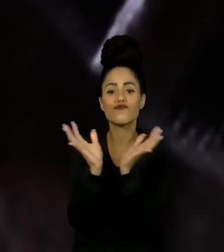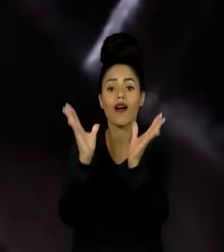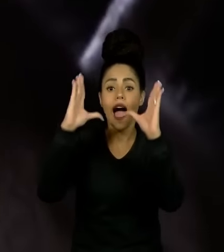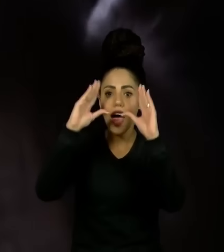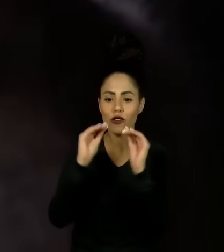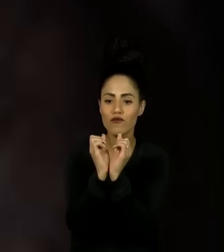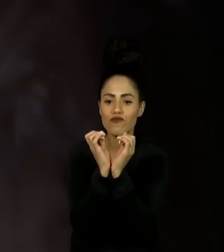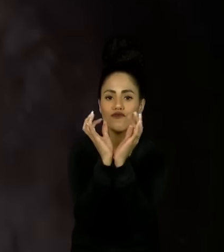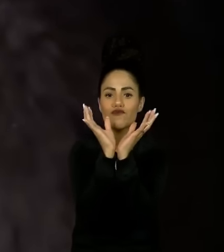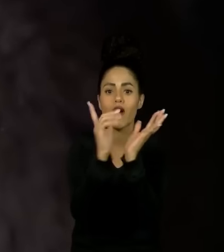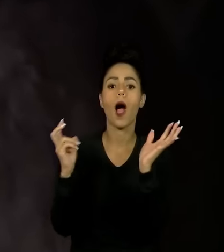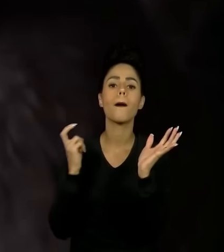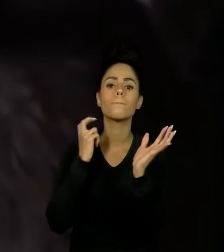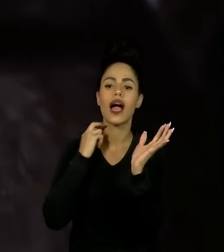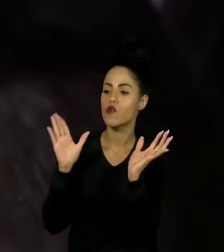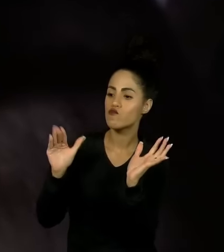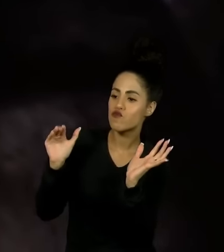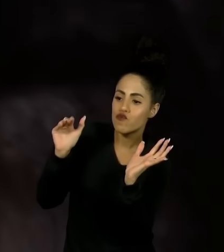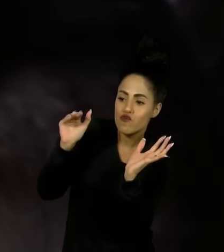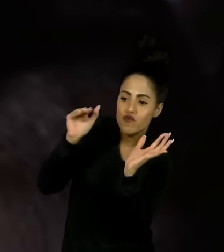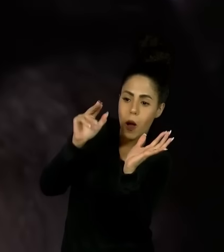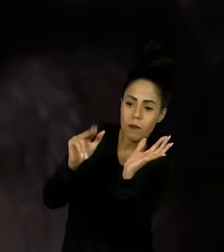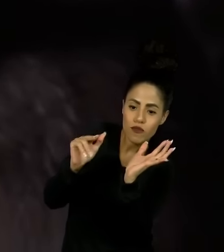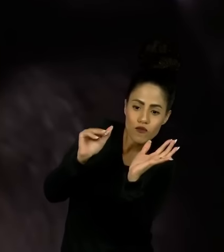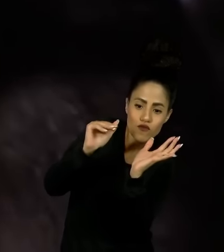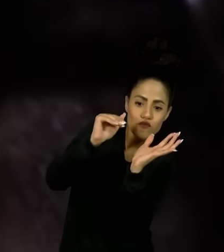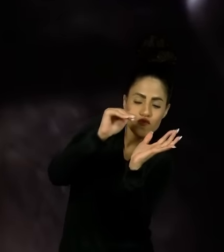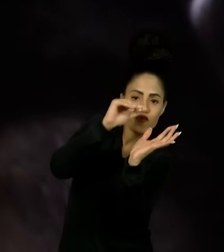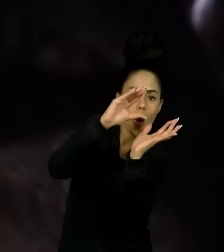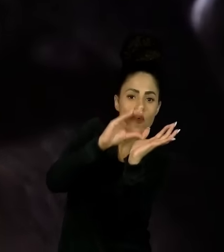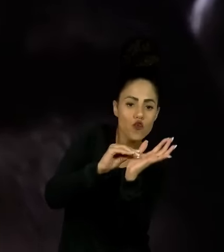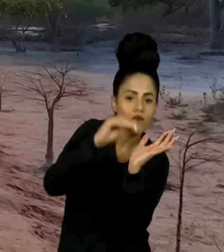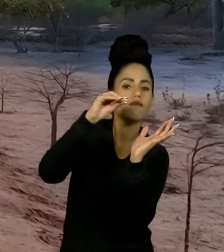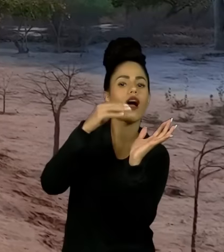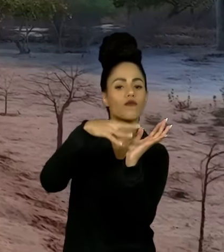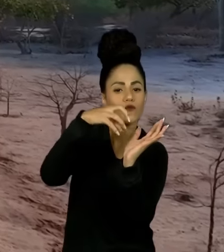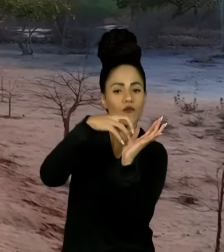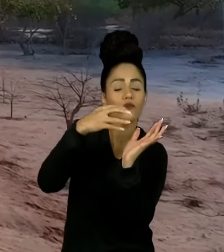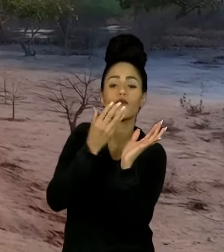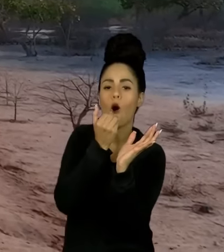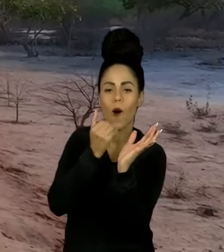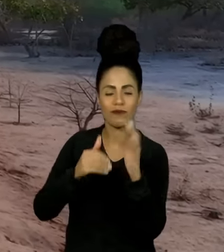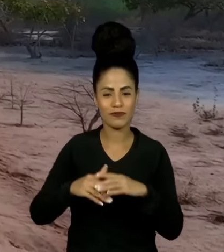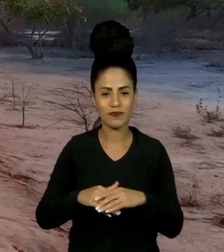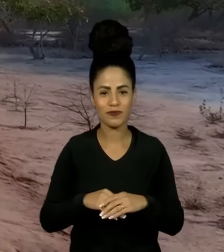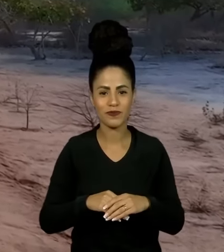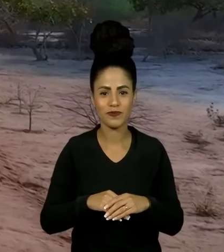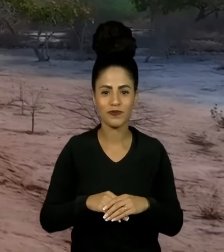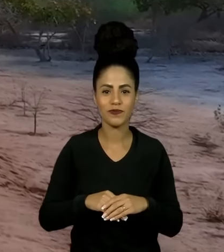os morcegos, que viajam longas distâncias em busca do néctar.